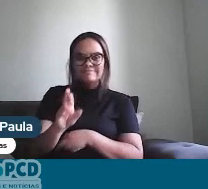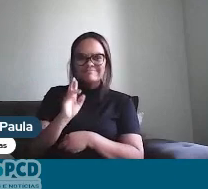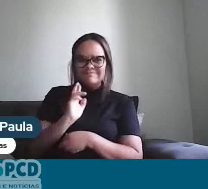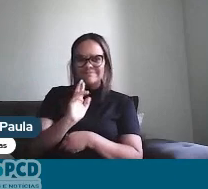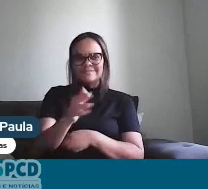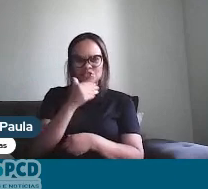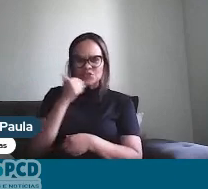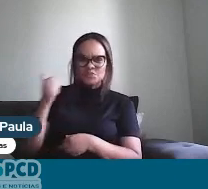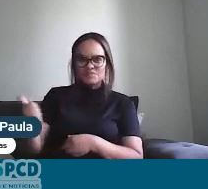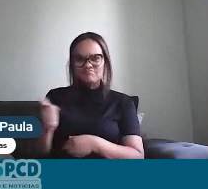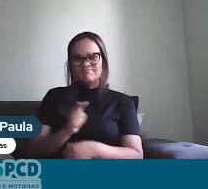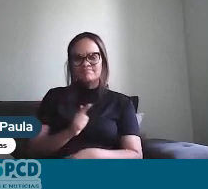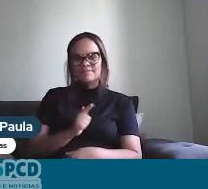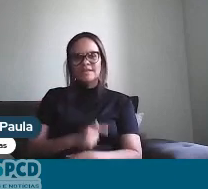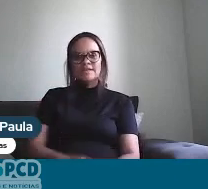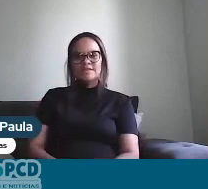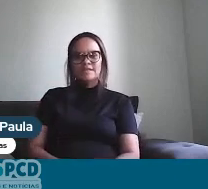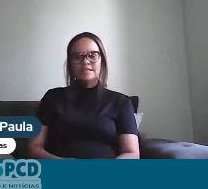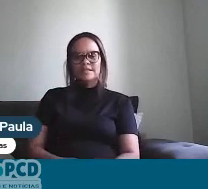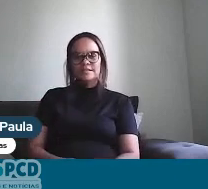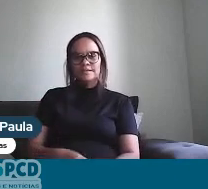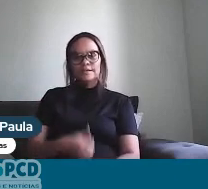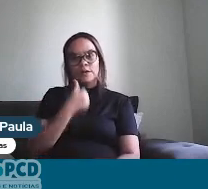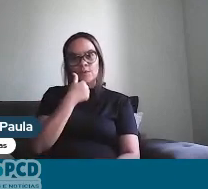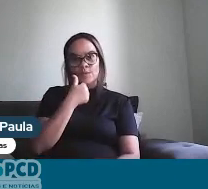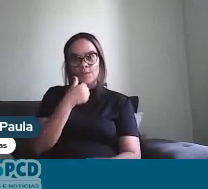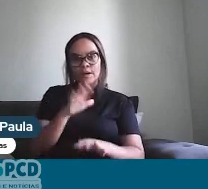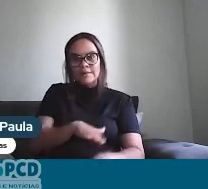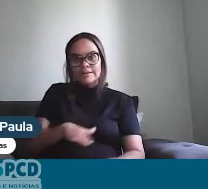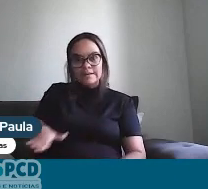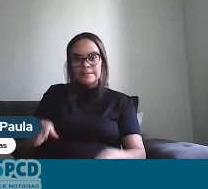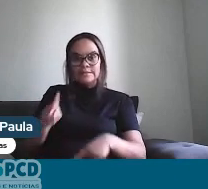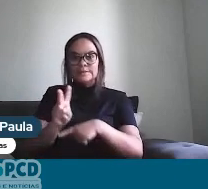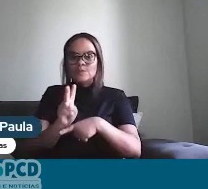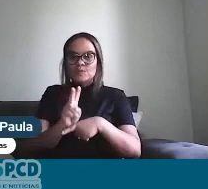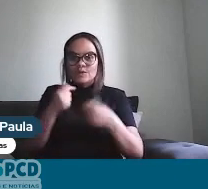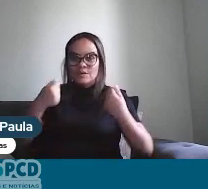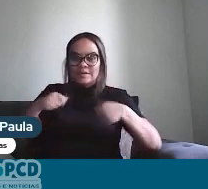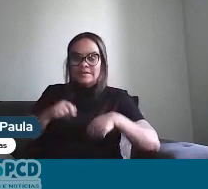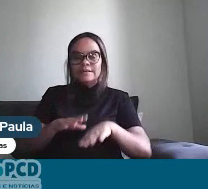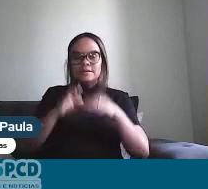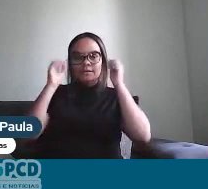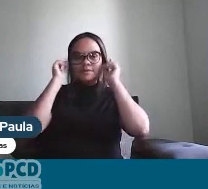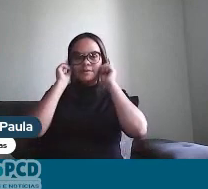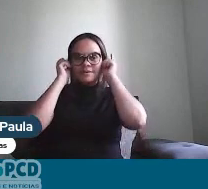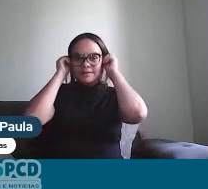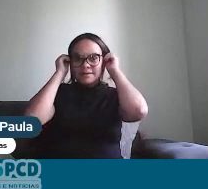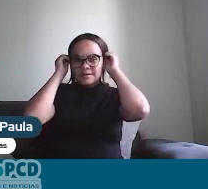sabe? Porque uma criança que necessita de cuidados especiais, ela acaba